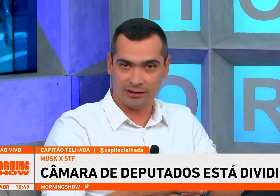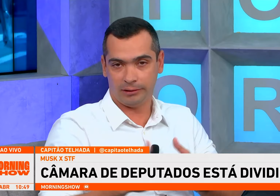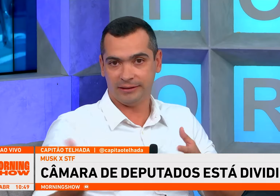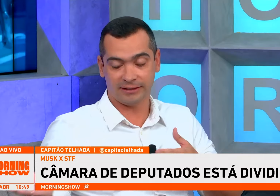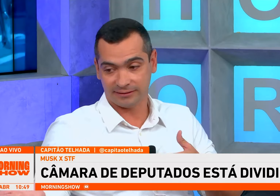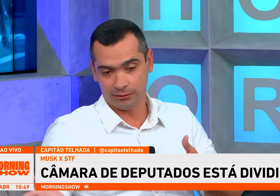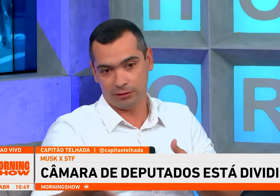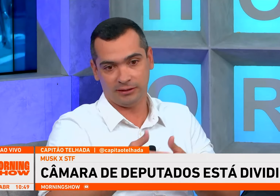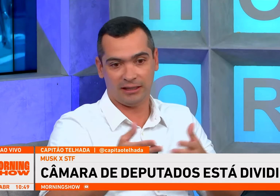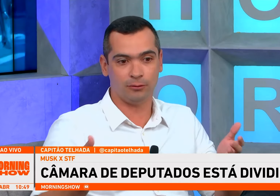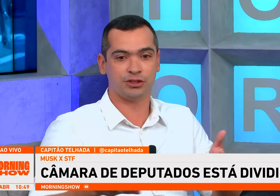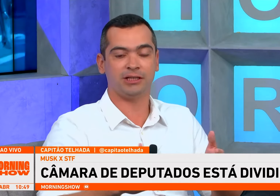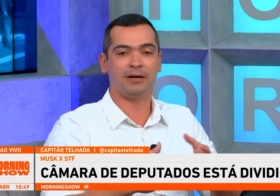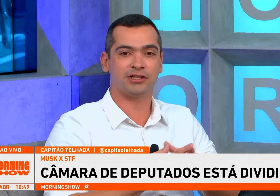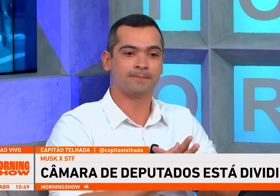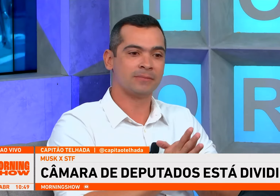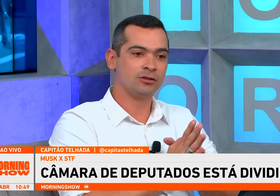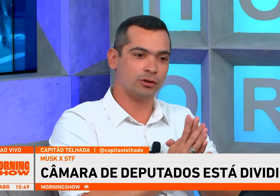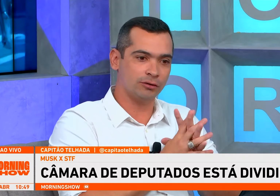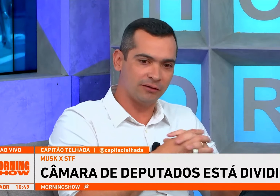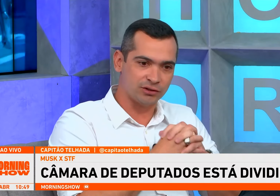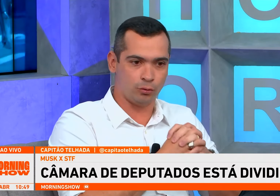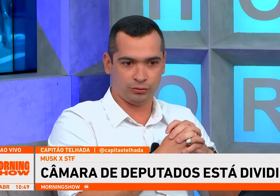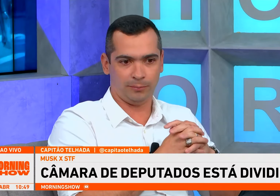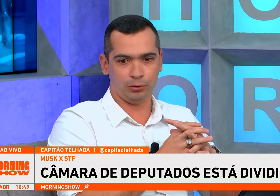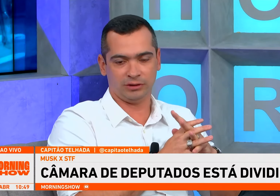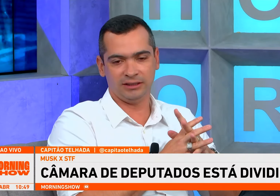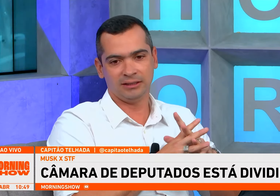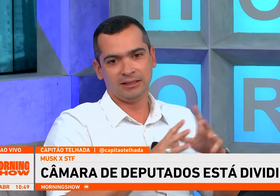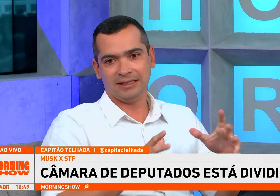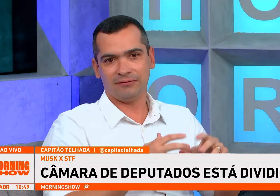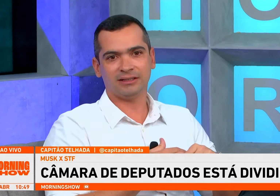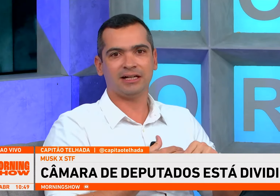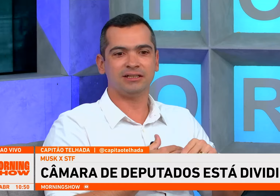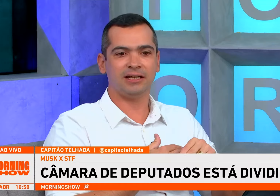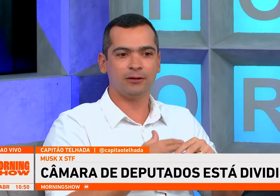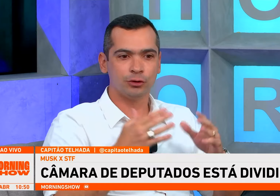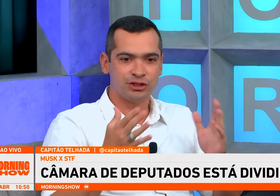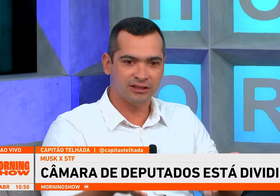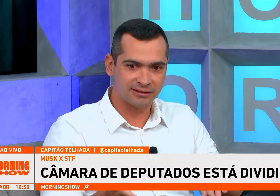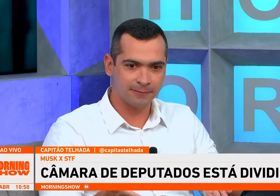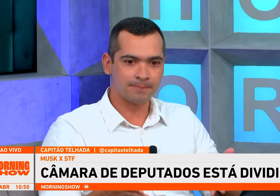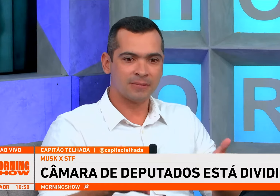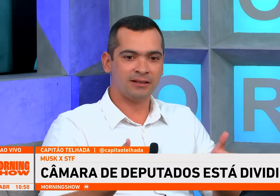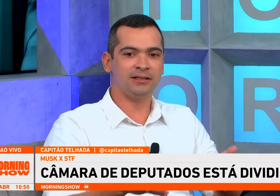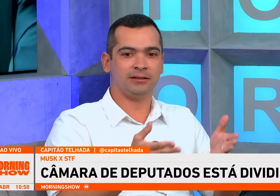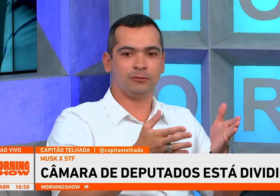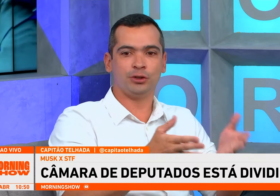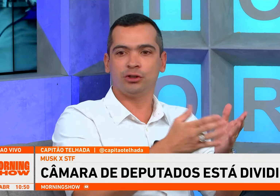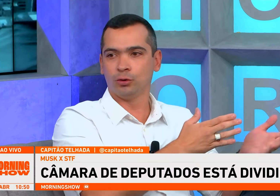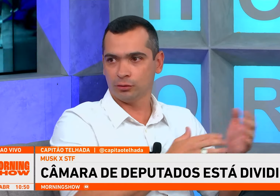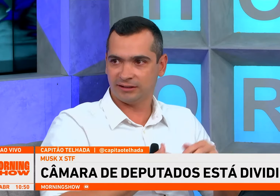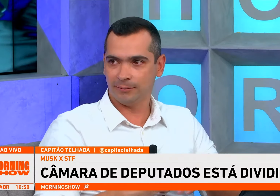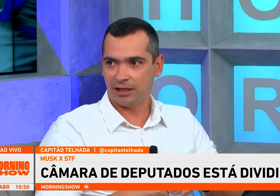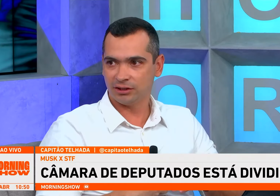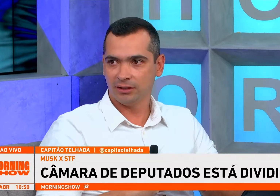da regulamentação, é o que há hoje de debate. Só que eu queria fazer um contraponto aqui, na verdade, que é a notícia que